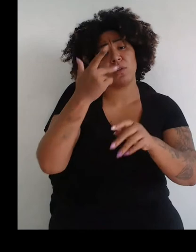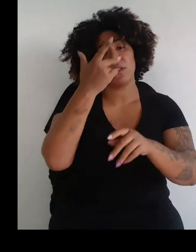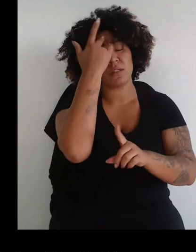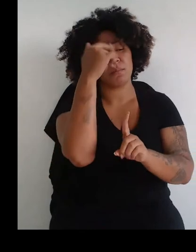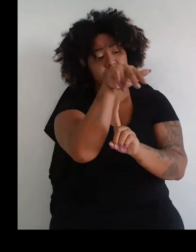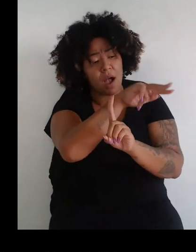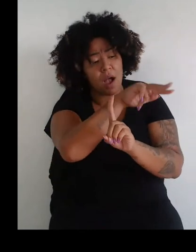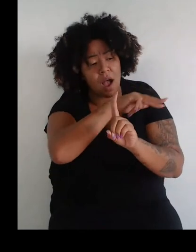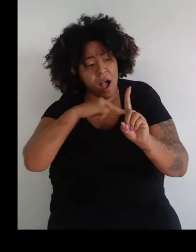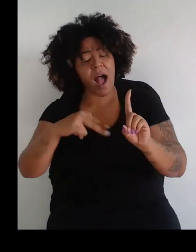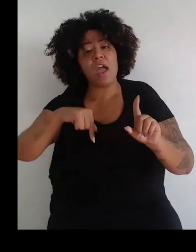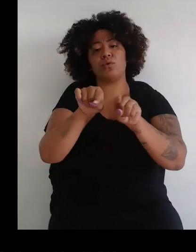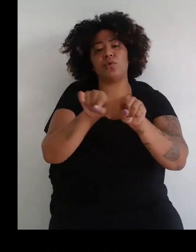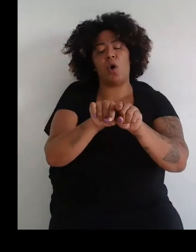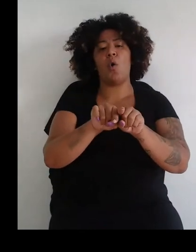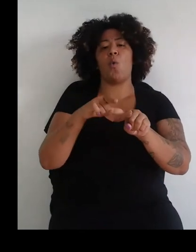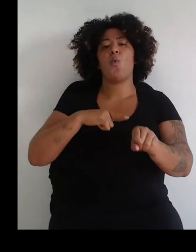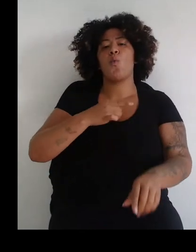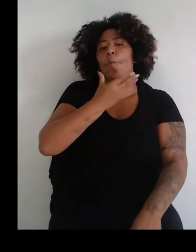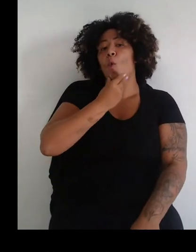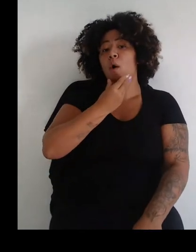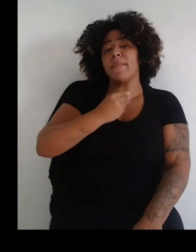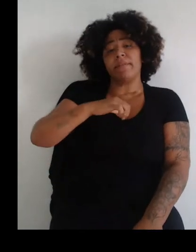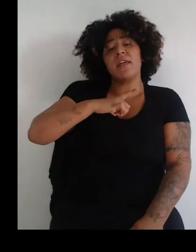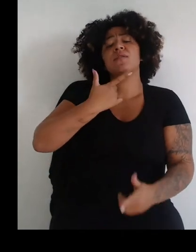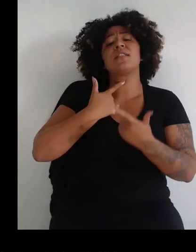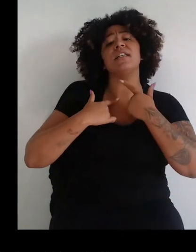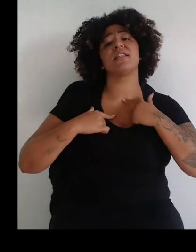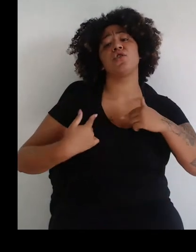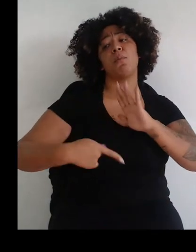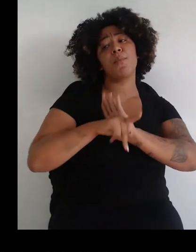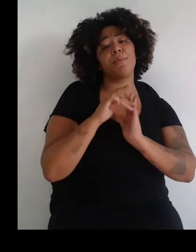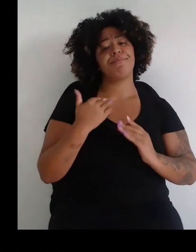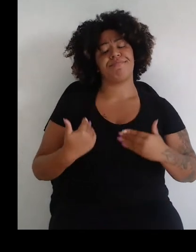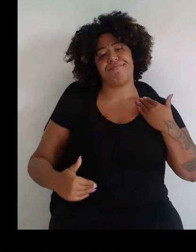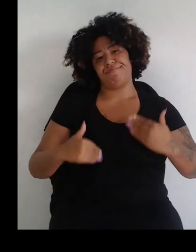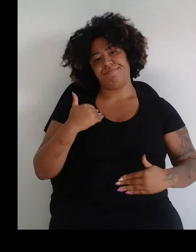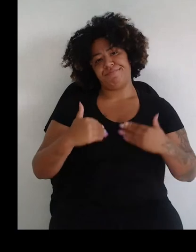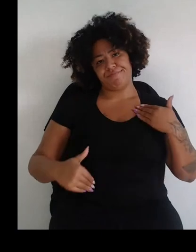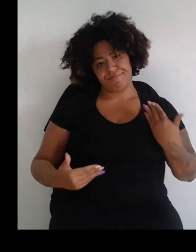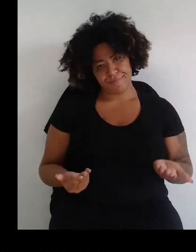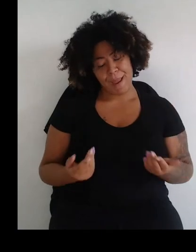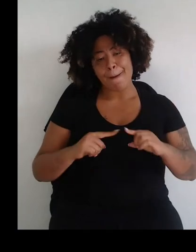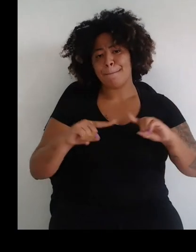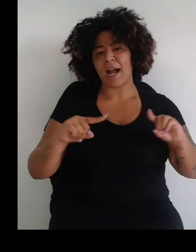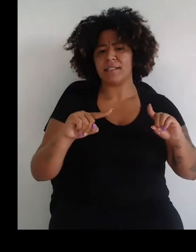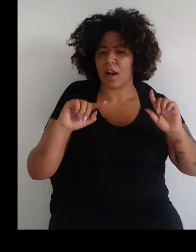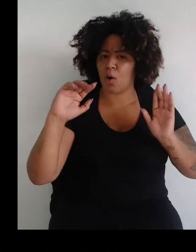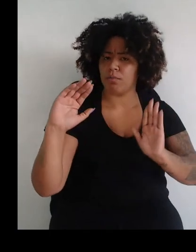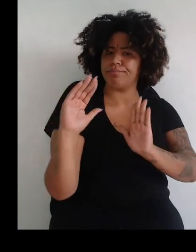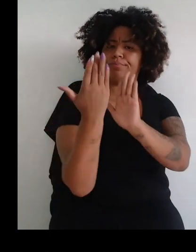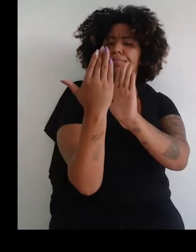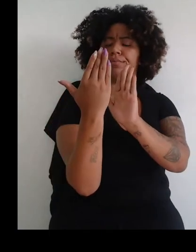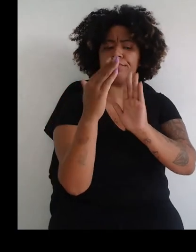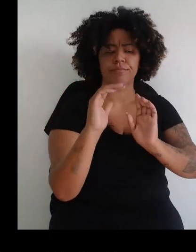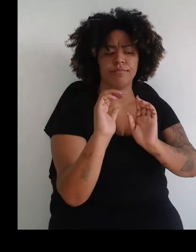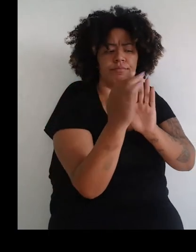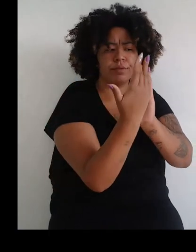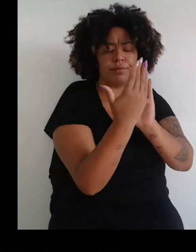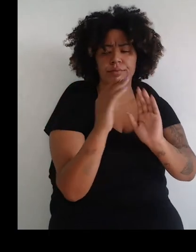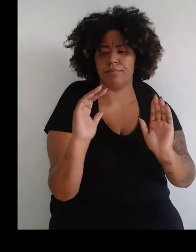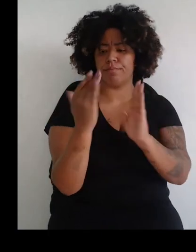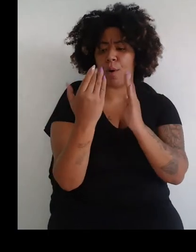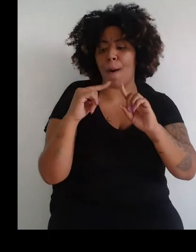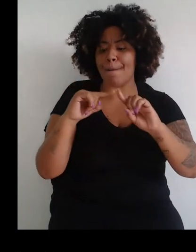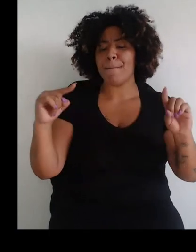um paradoxo que uniu apesar de toda sua polaridade a postura desafiadora de bacon e o assimilacionismo